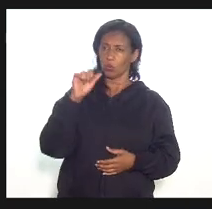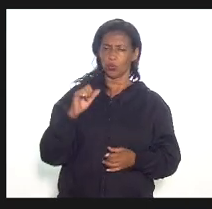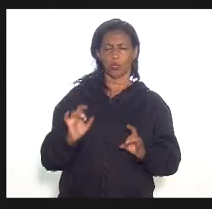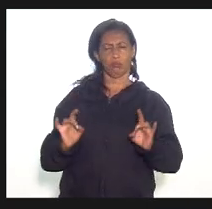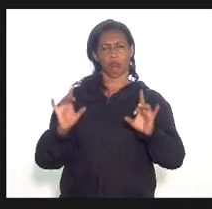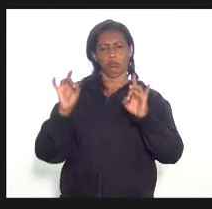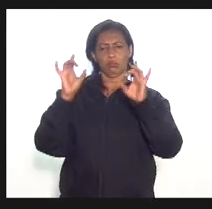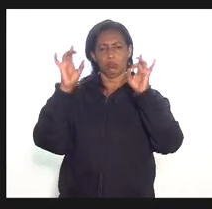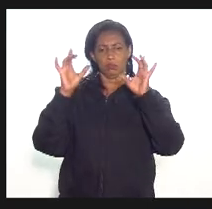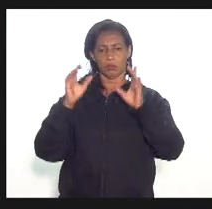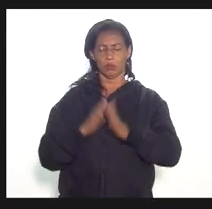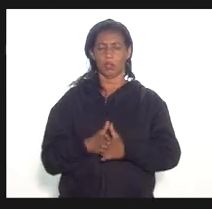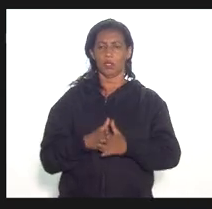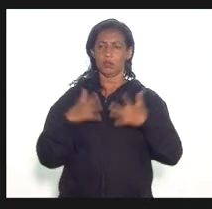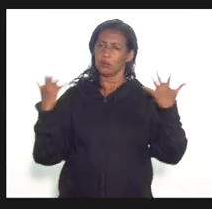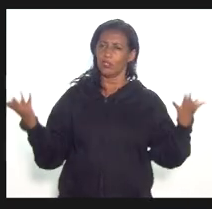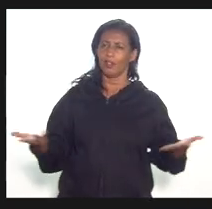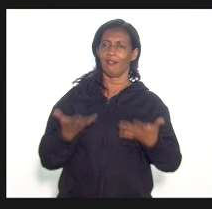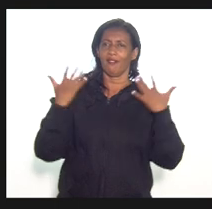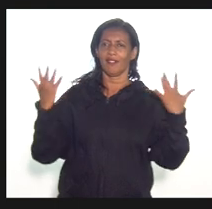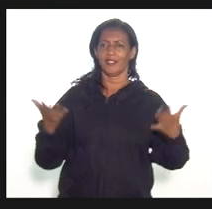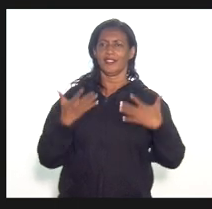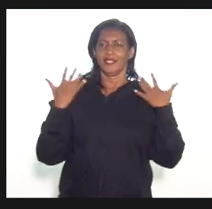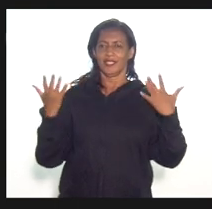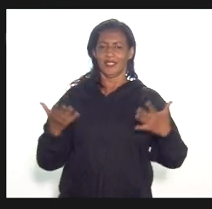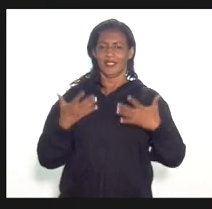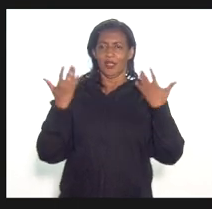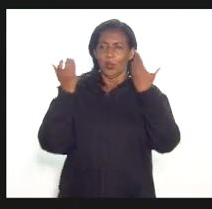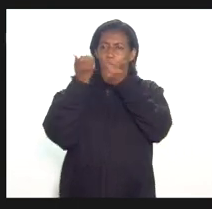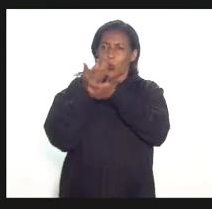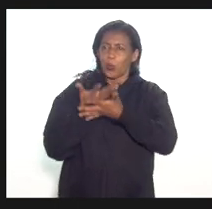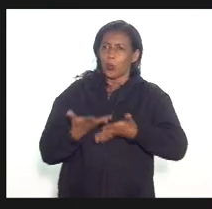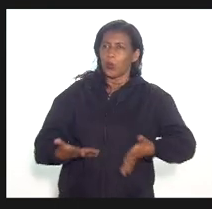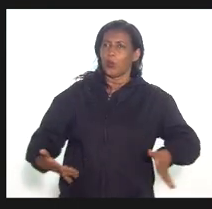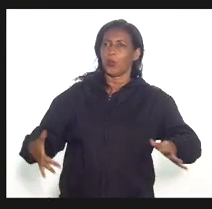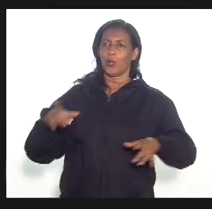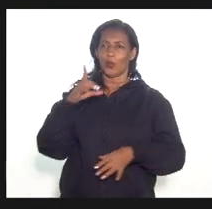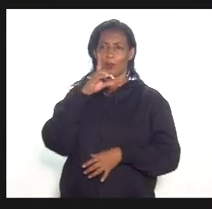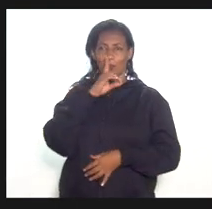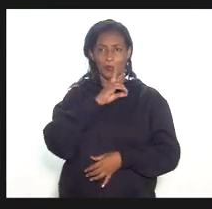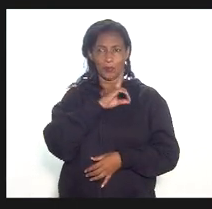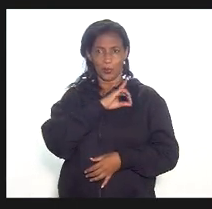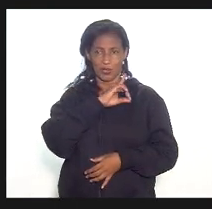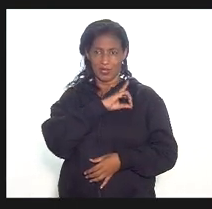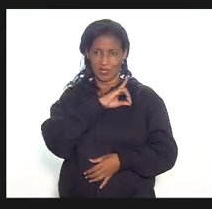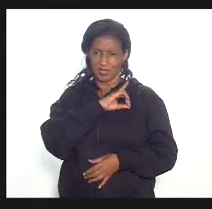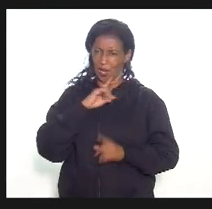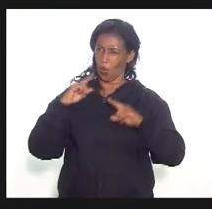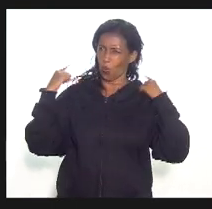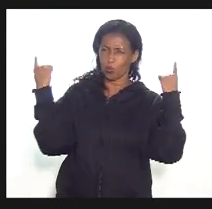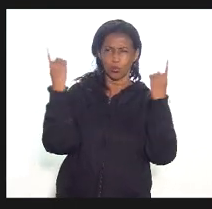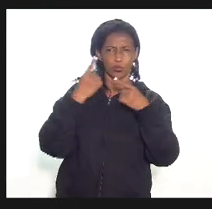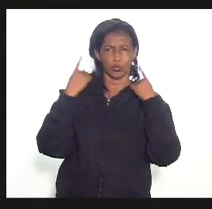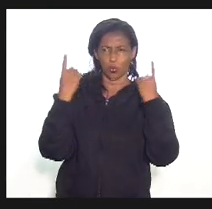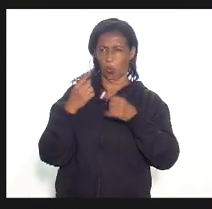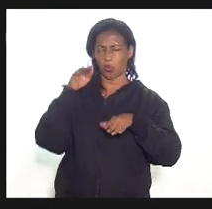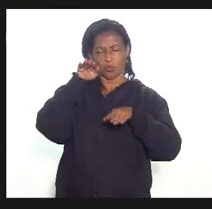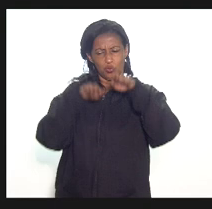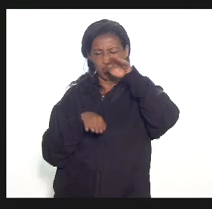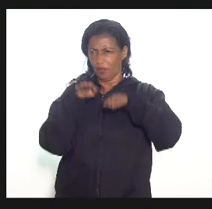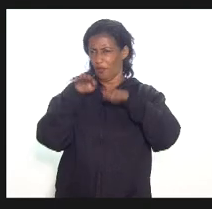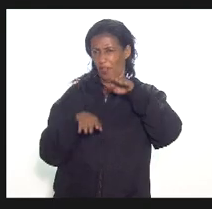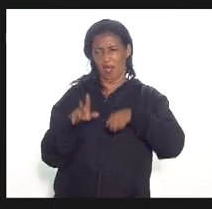de comemoração de para os policiais e para os agentes da segurança pública como um todo porque não me dizer isso